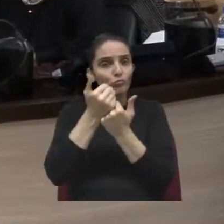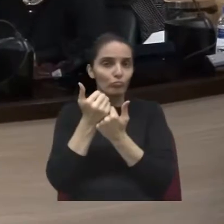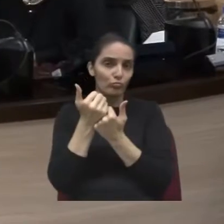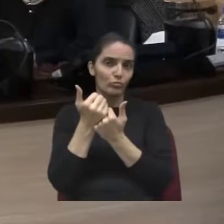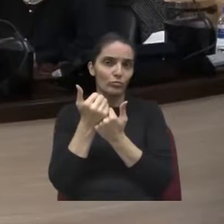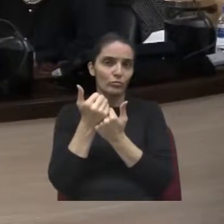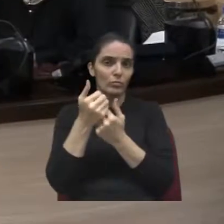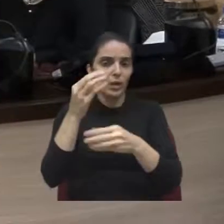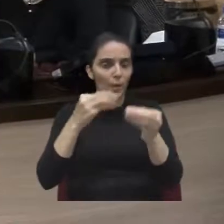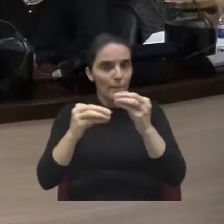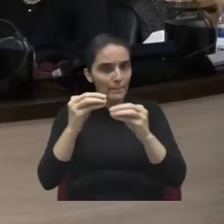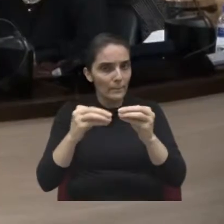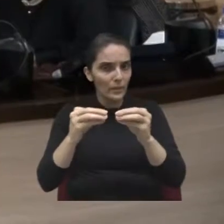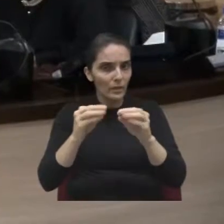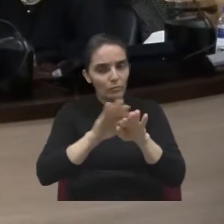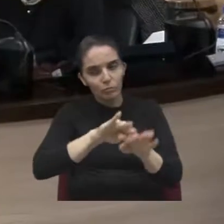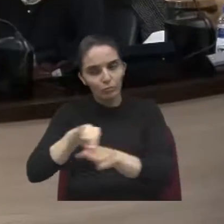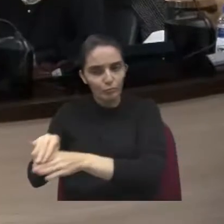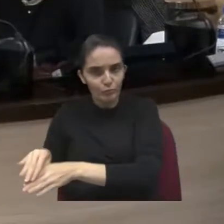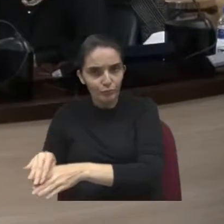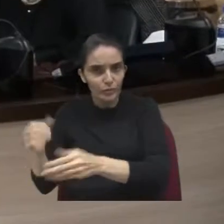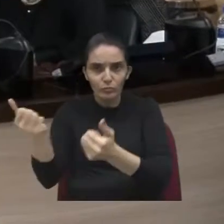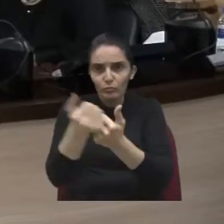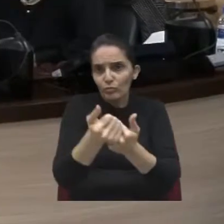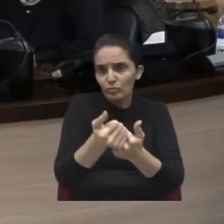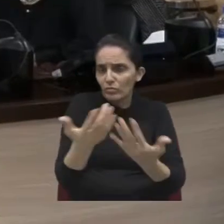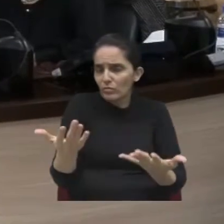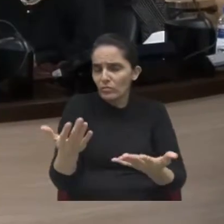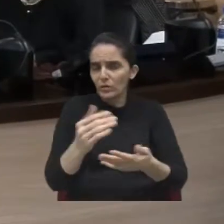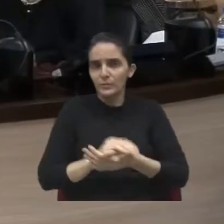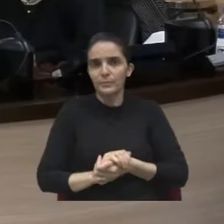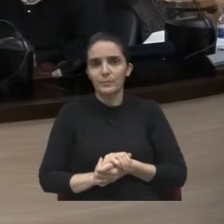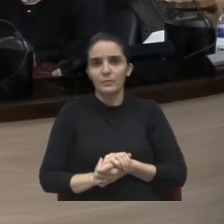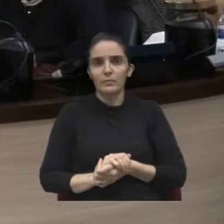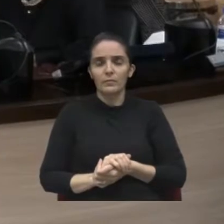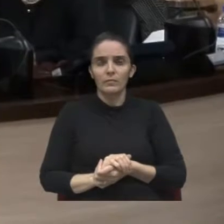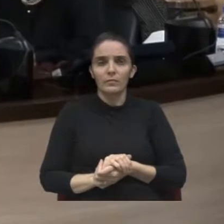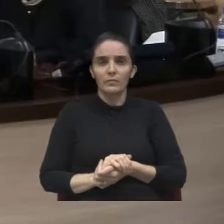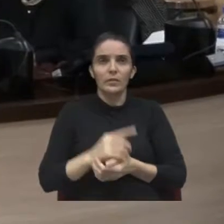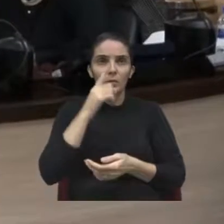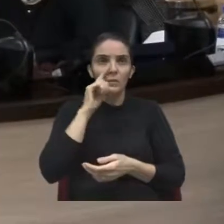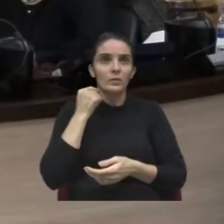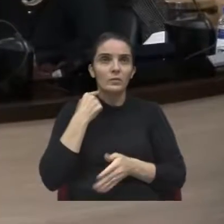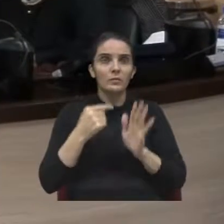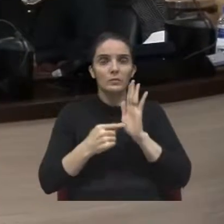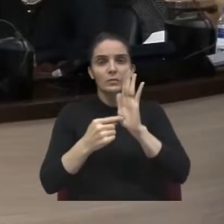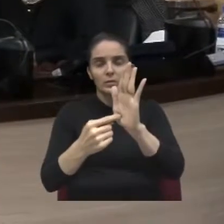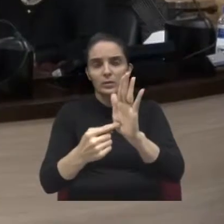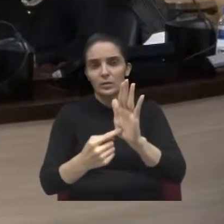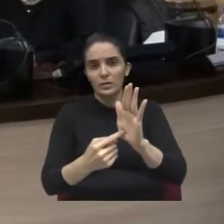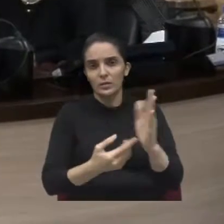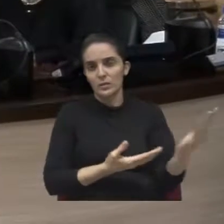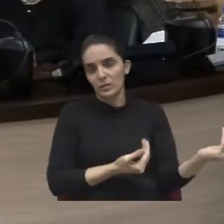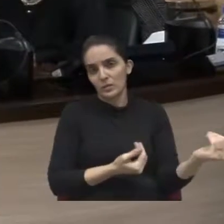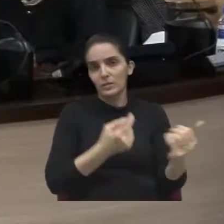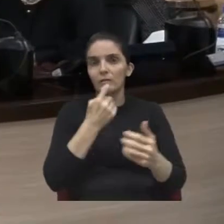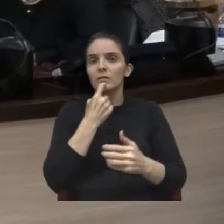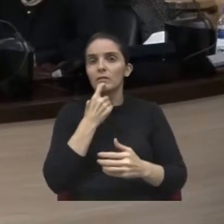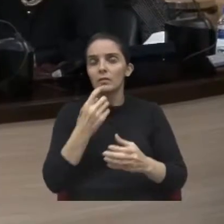produto. E hoje eu tenho aqui em minhas mãos, olha, adolescente de Campinas cria